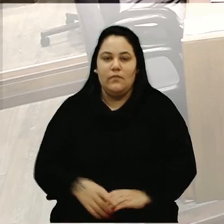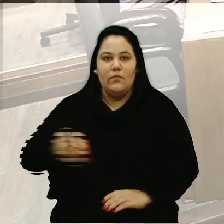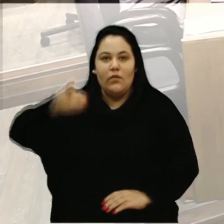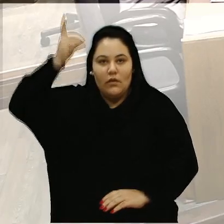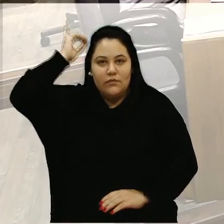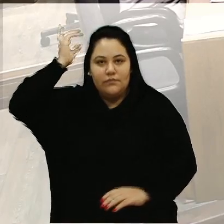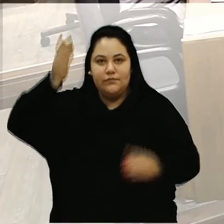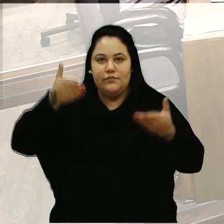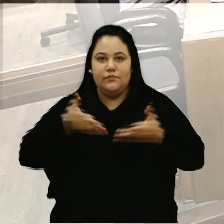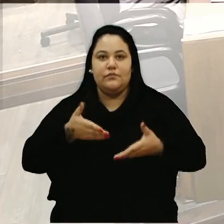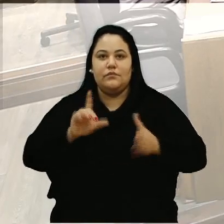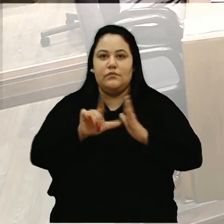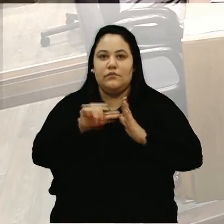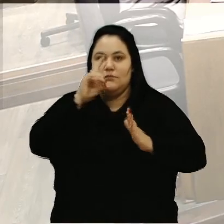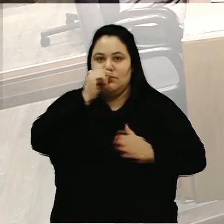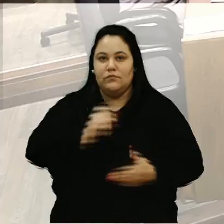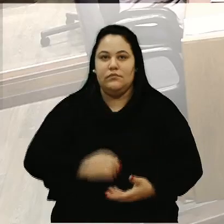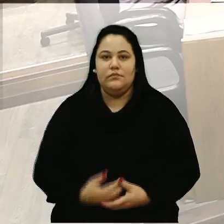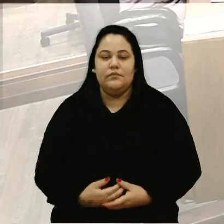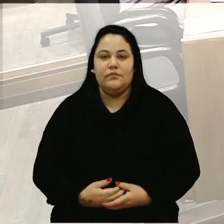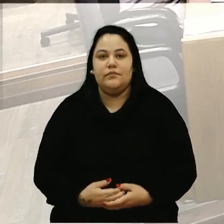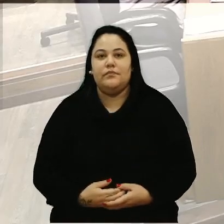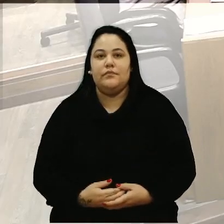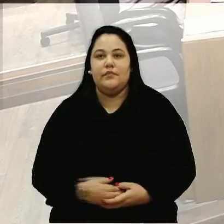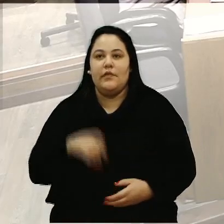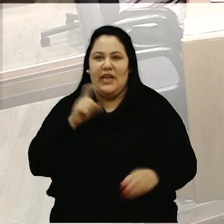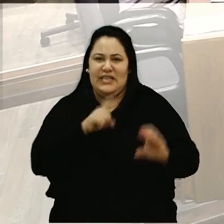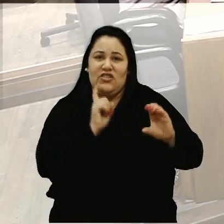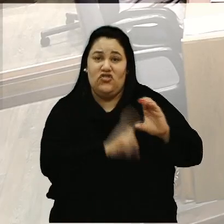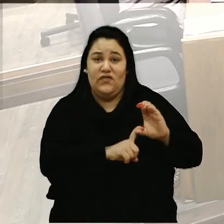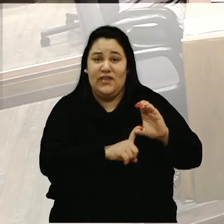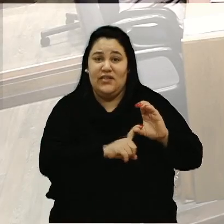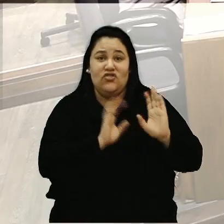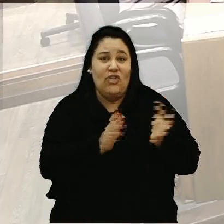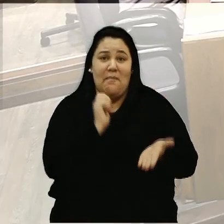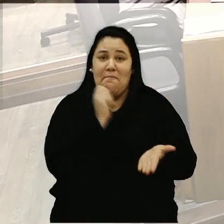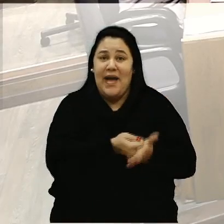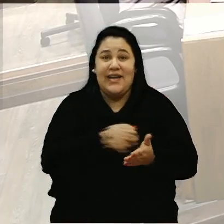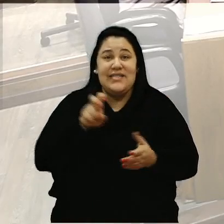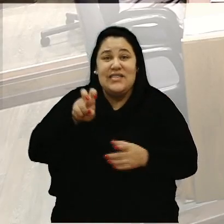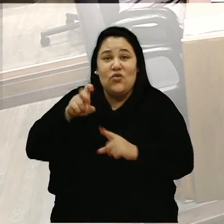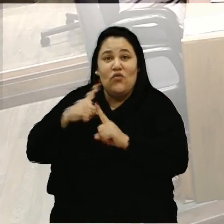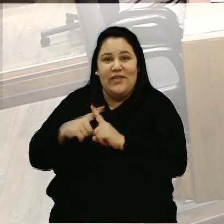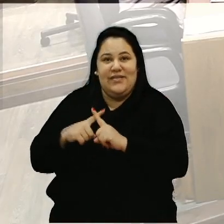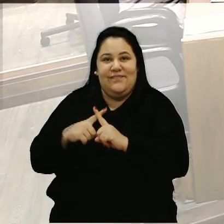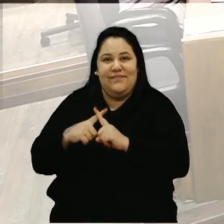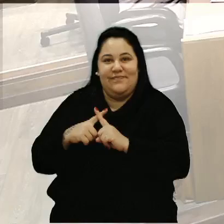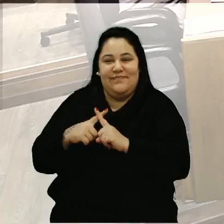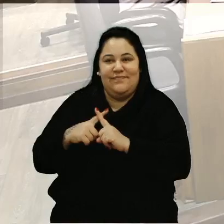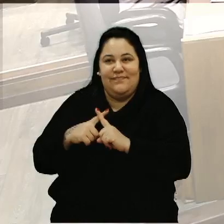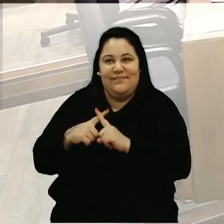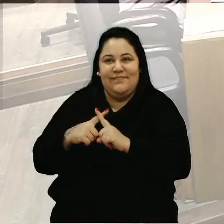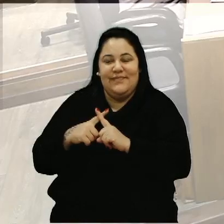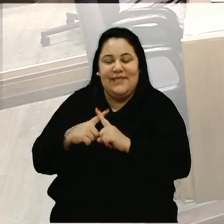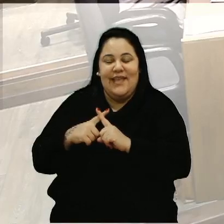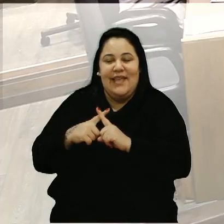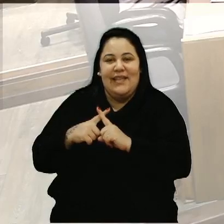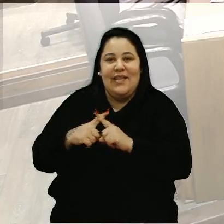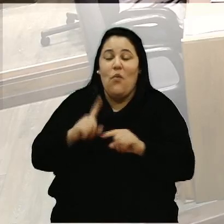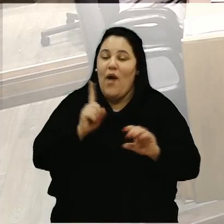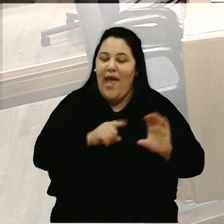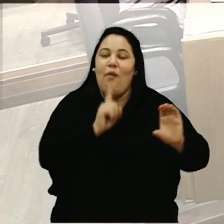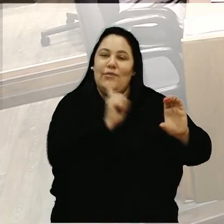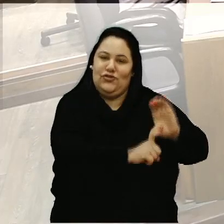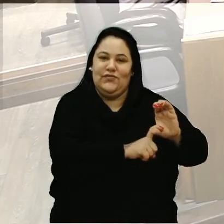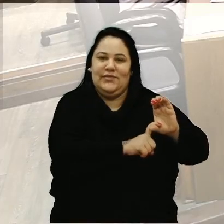vereador. Vereador, esta dívida já foi paga 5 vezes. Então, é uma dívida que